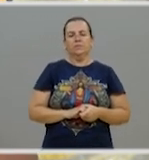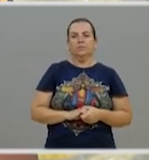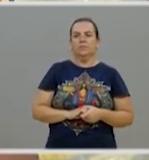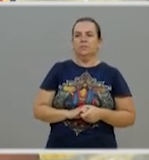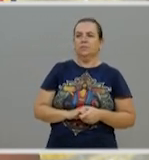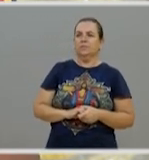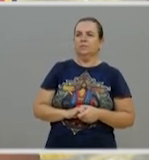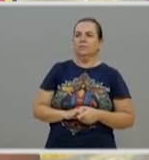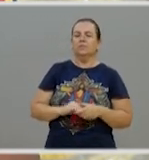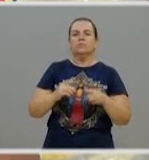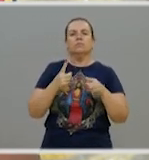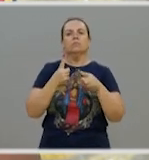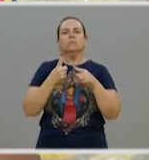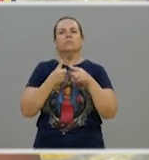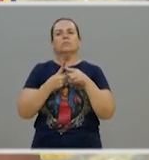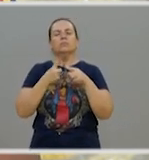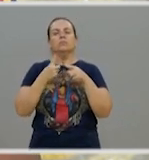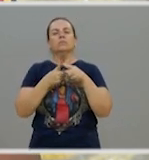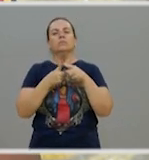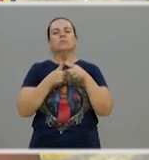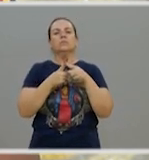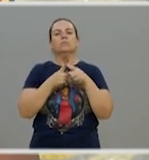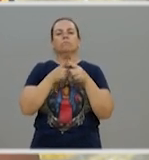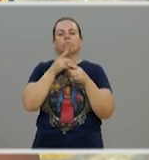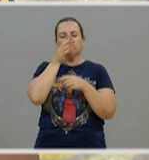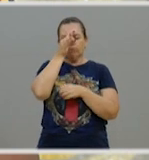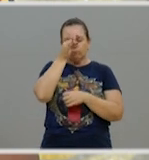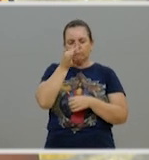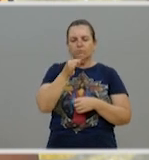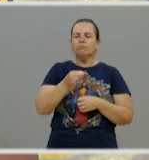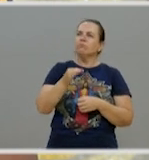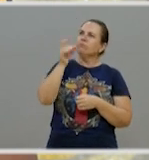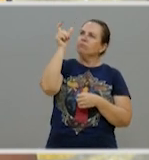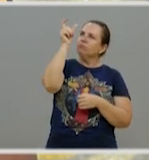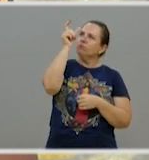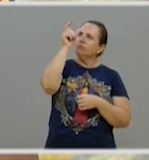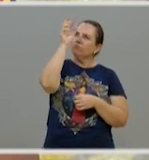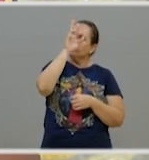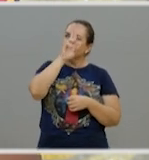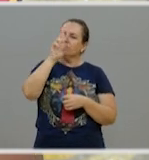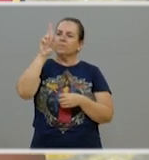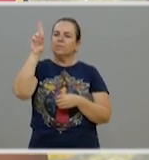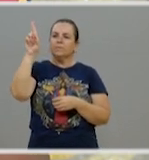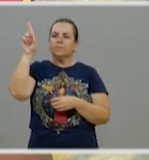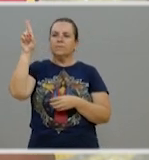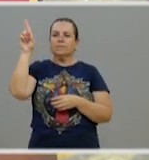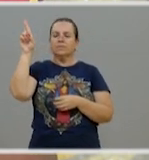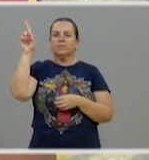Pois é reta a palavra do Senhor,